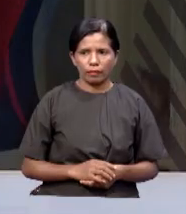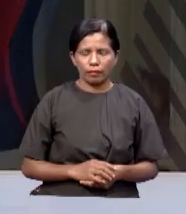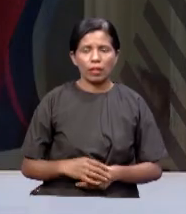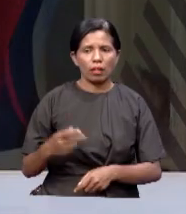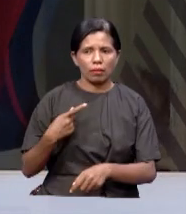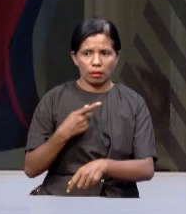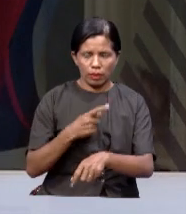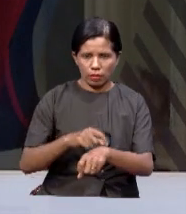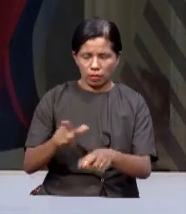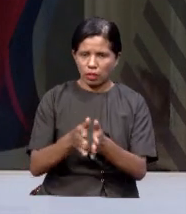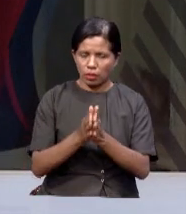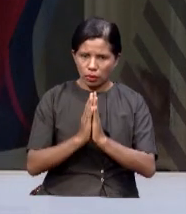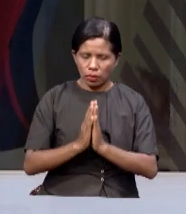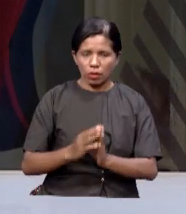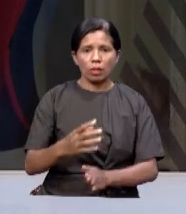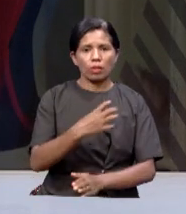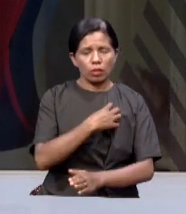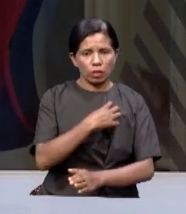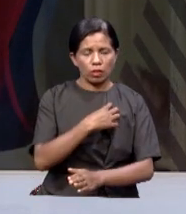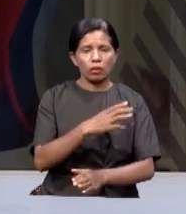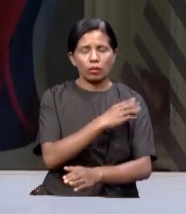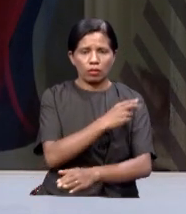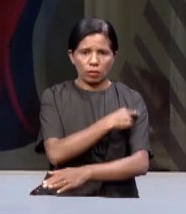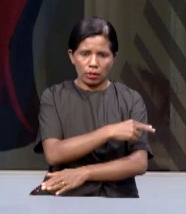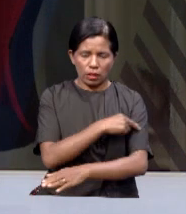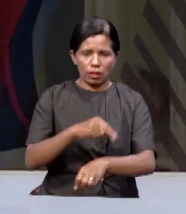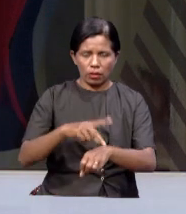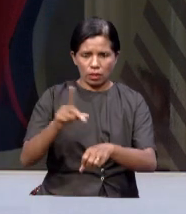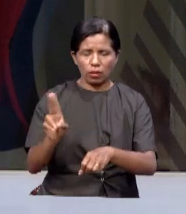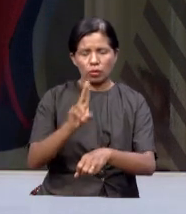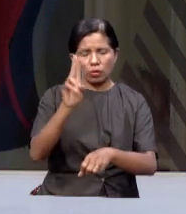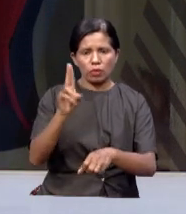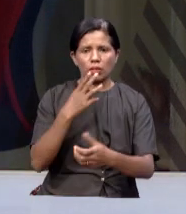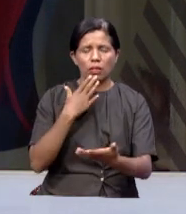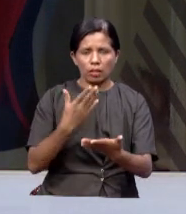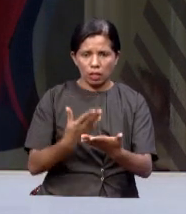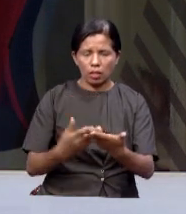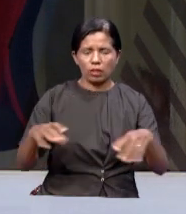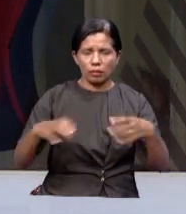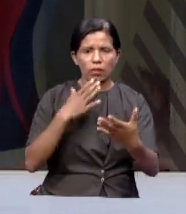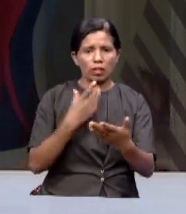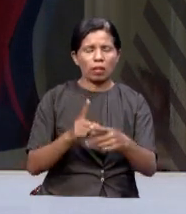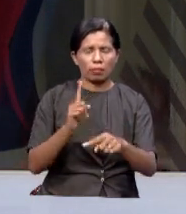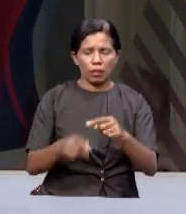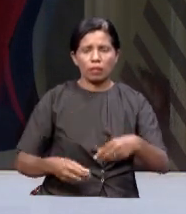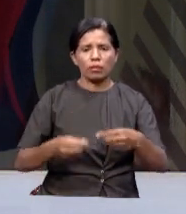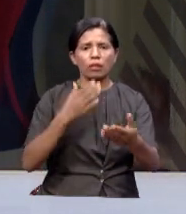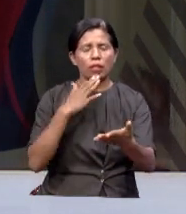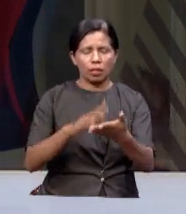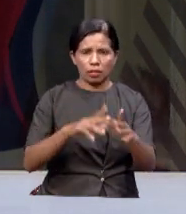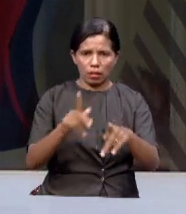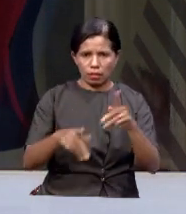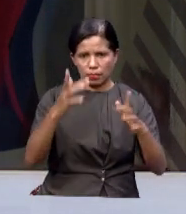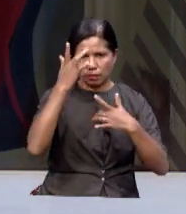Parlamento Nacional exige o Hospital Nacional halo gestão DIAC, onde la bele foi impacto la DIAC ba paciente.